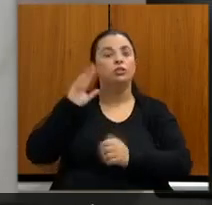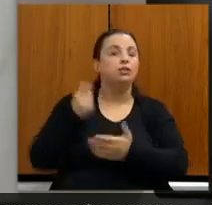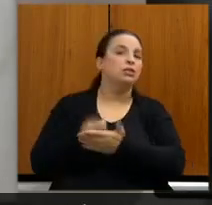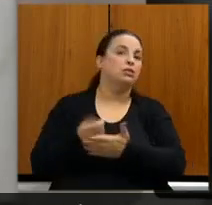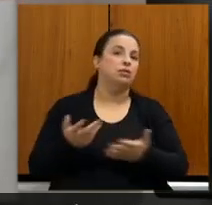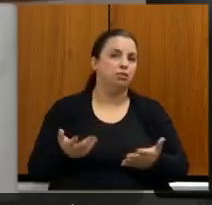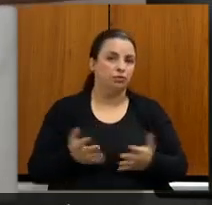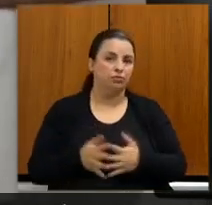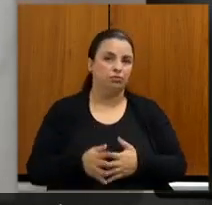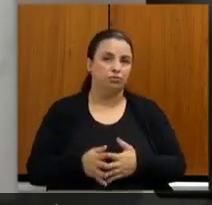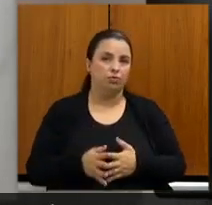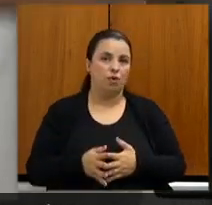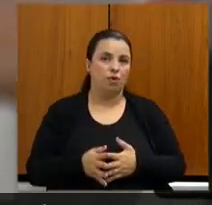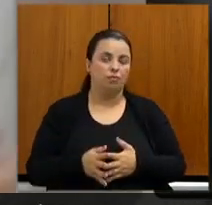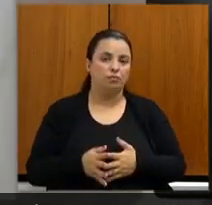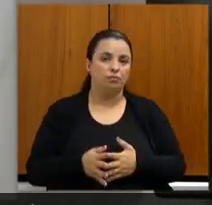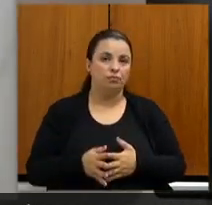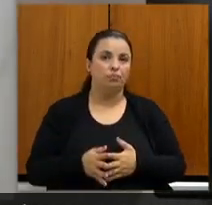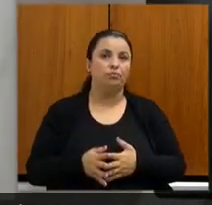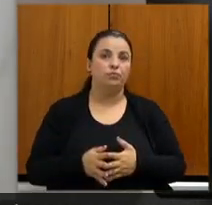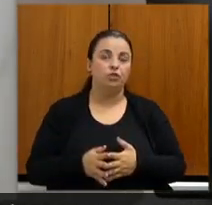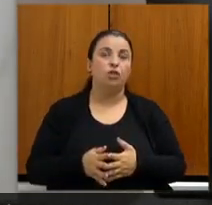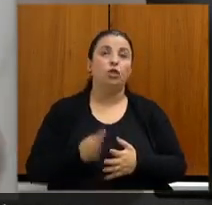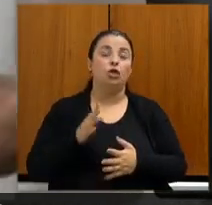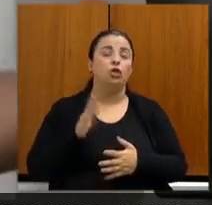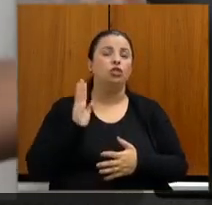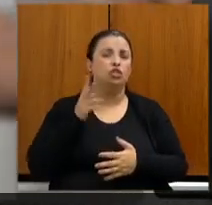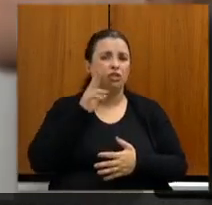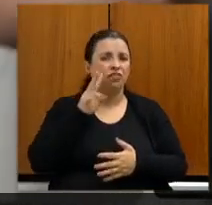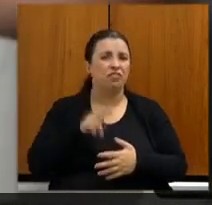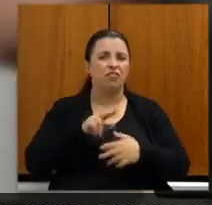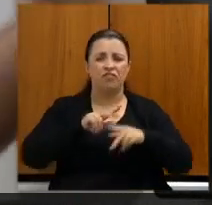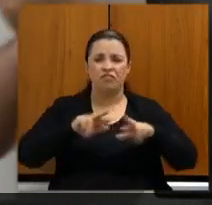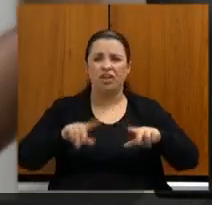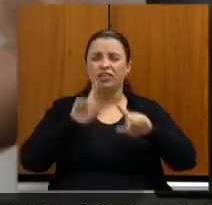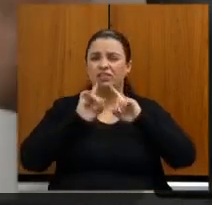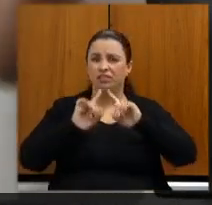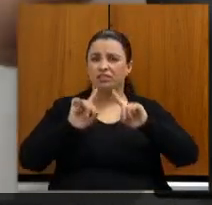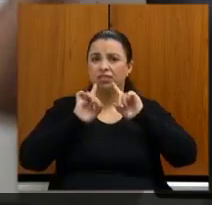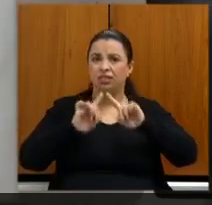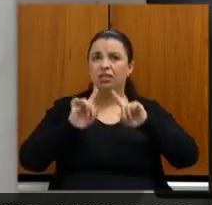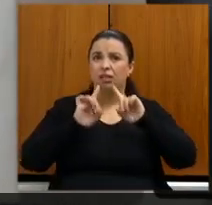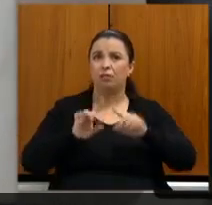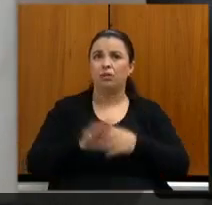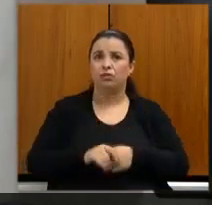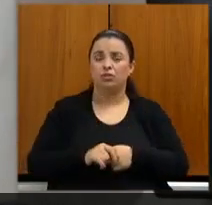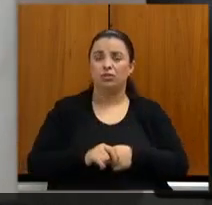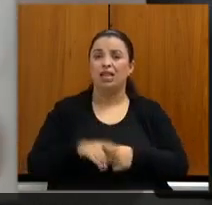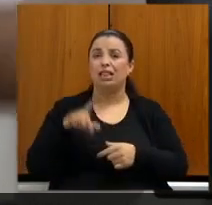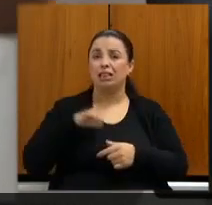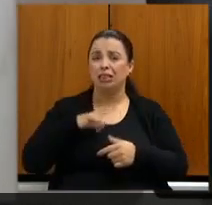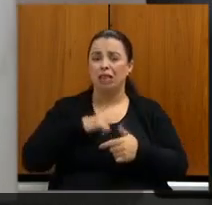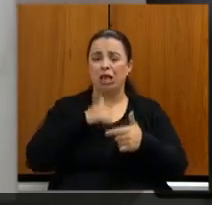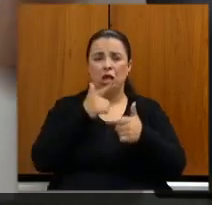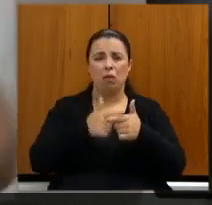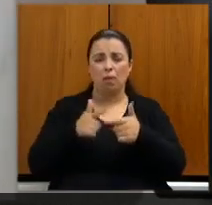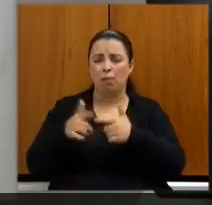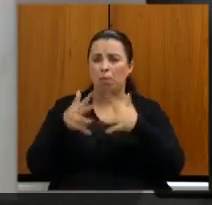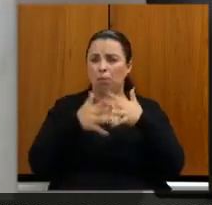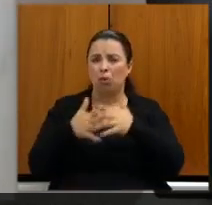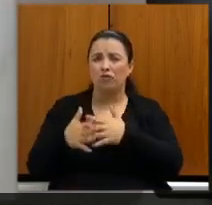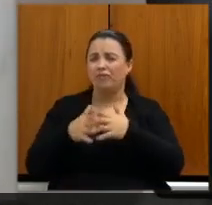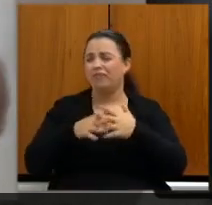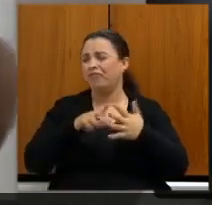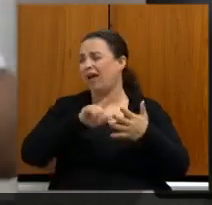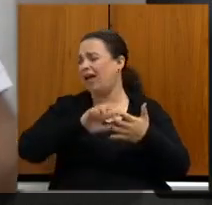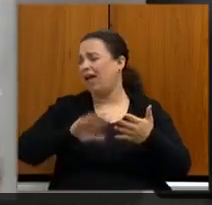André eu acho que é mais do que justo já ouvi várias reclamações o Zap são centenas de conflitos 700